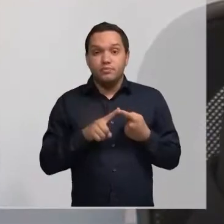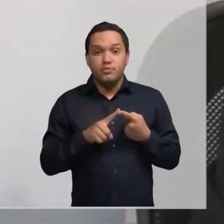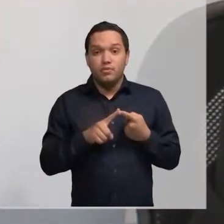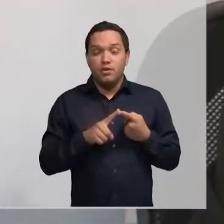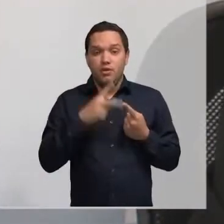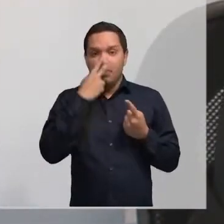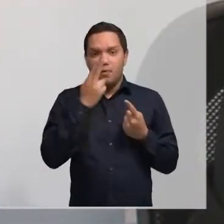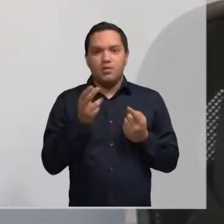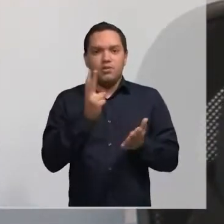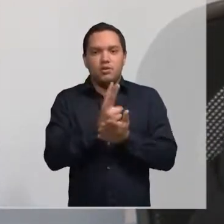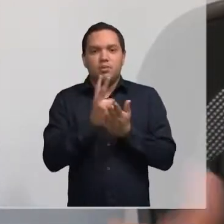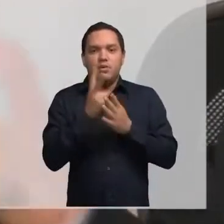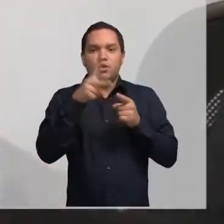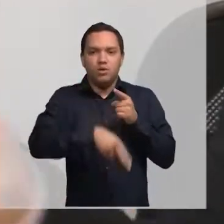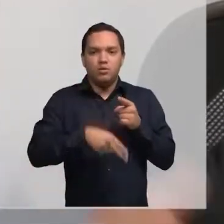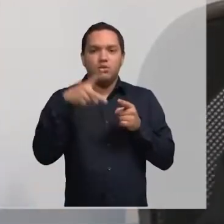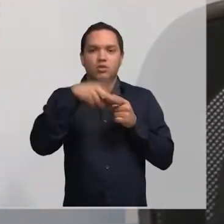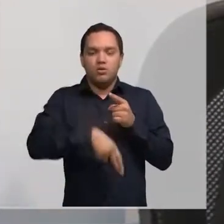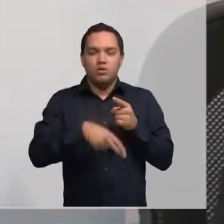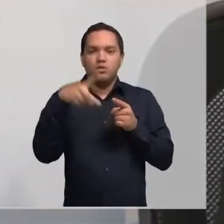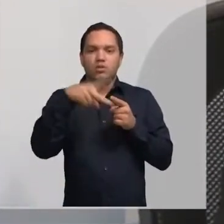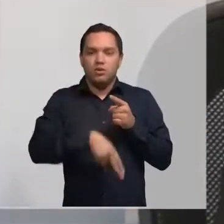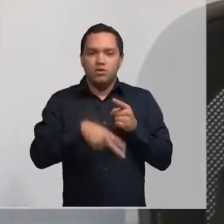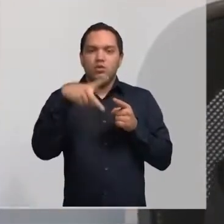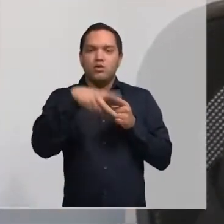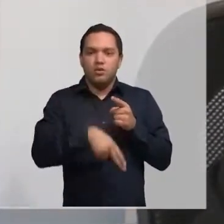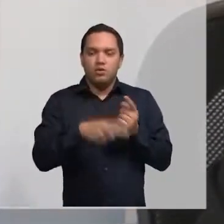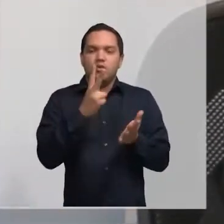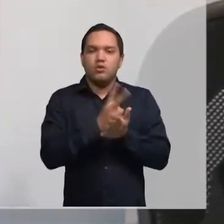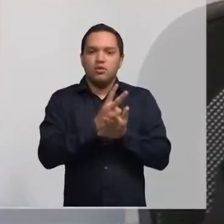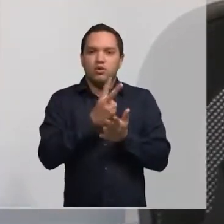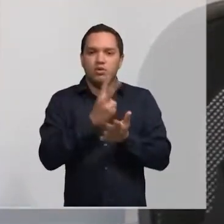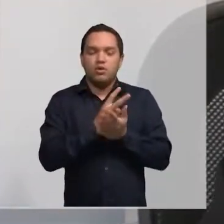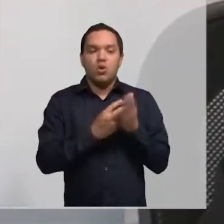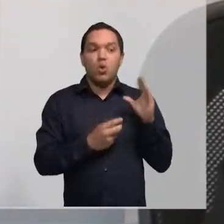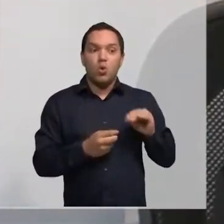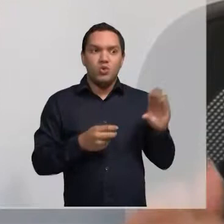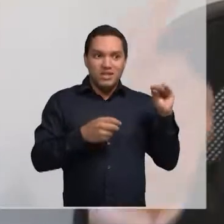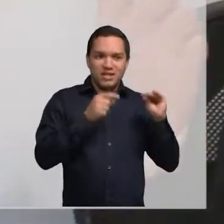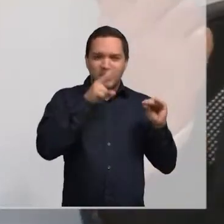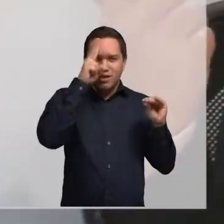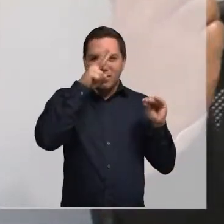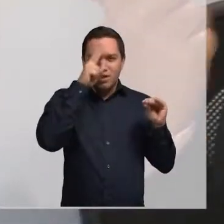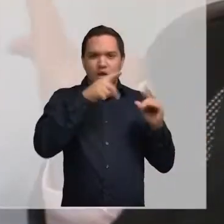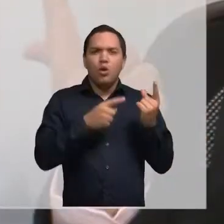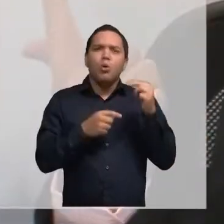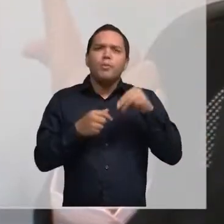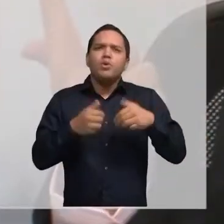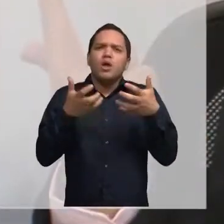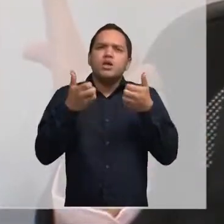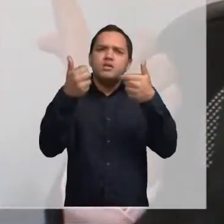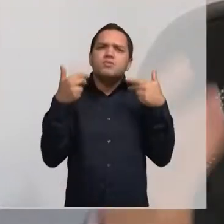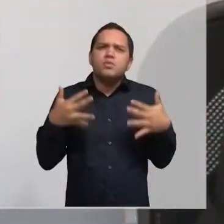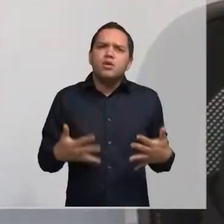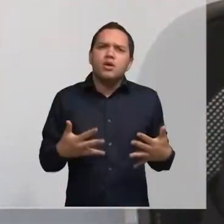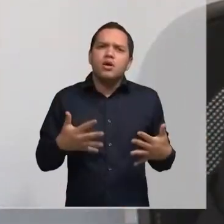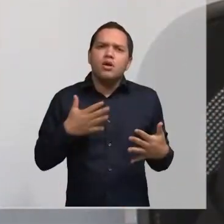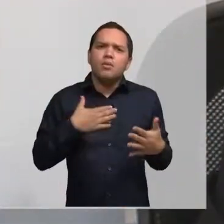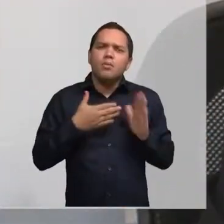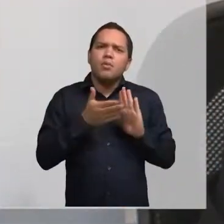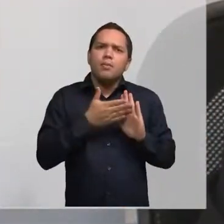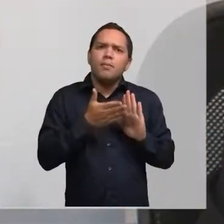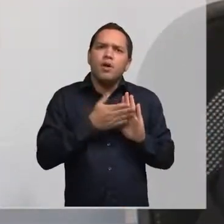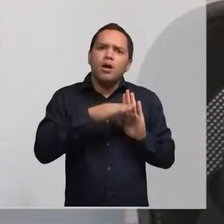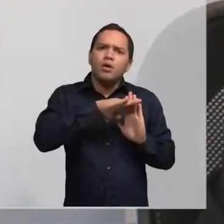debate aberto. Como você bem colocou, no momento em que o Ciro pede 1 minuto para explicar uma